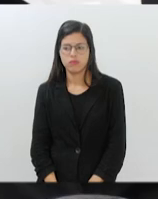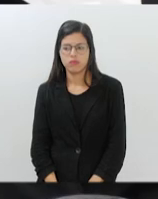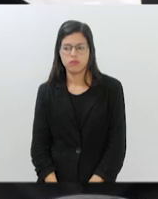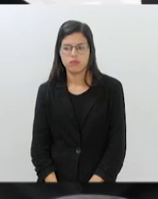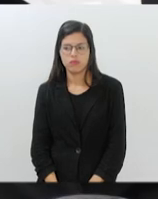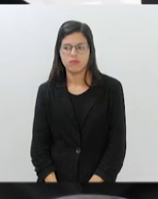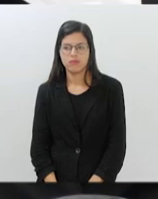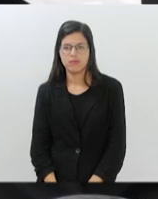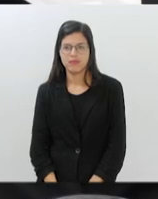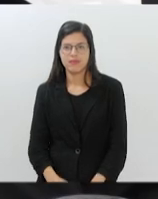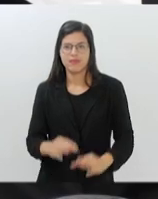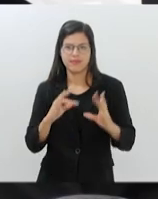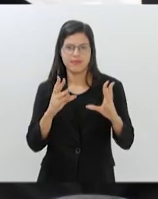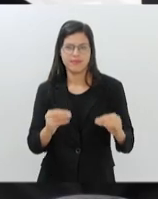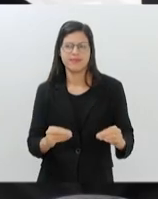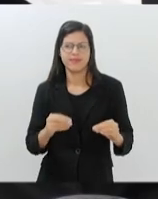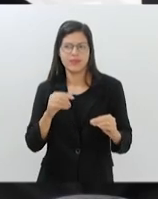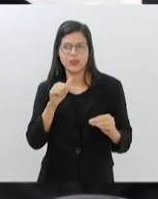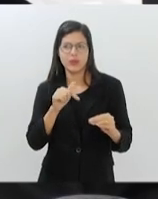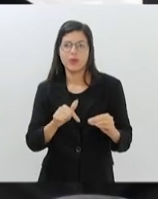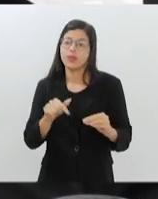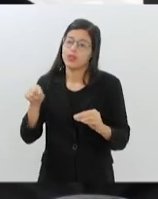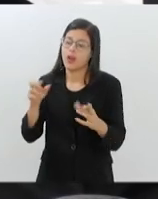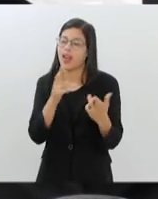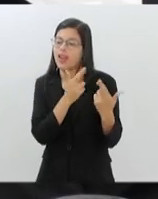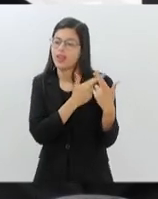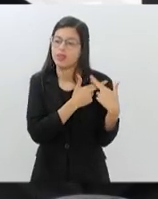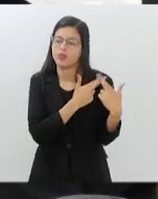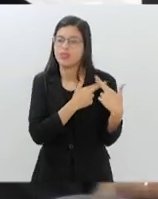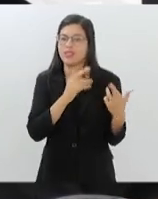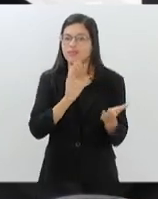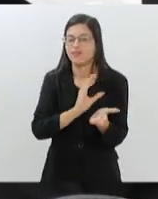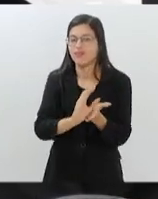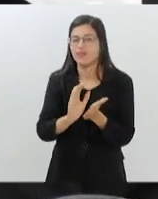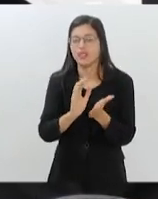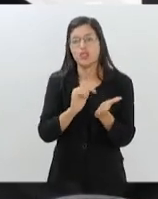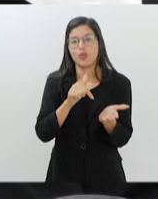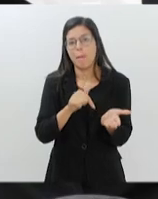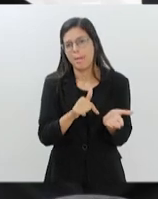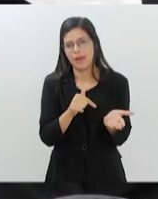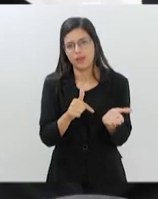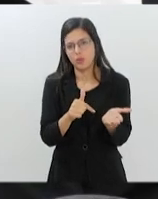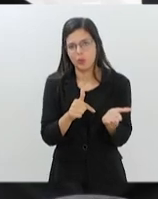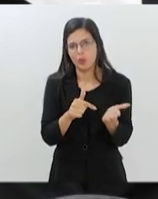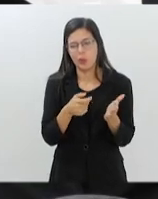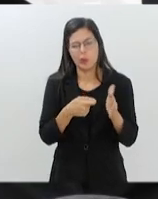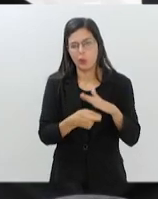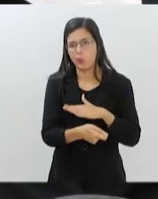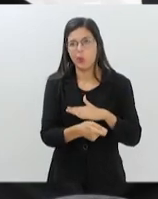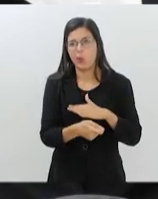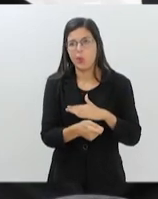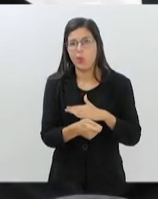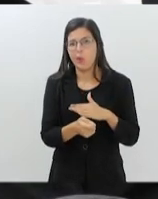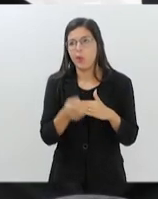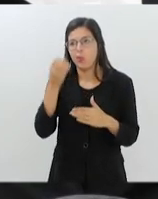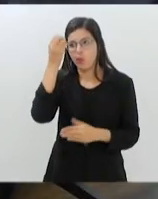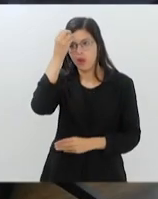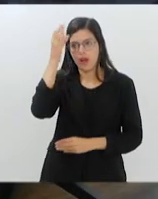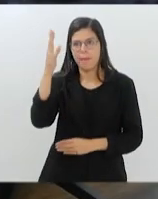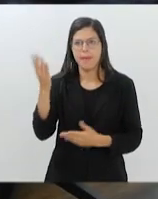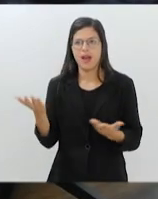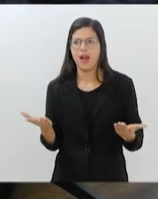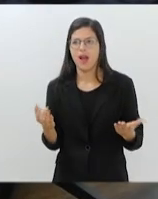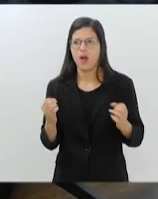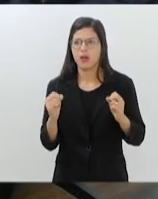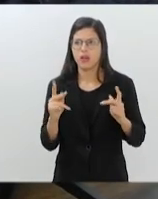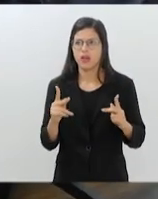responsável pelo investimento sendo responsável pela ação de Publicidade a senhora não lembrar a senhora não lembrar não que ela não